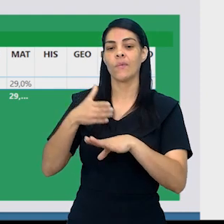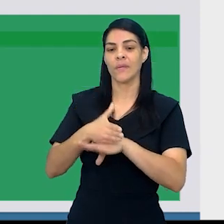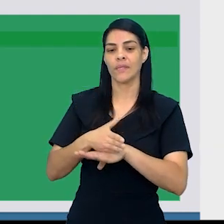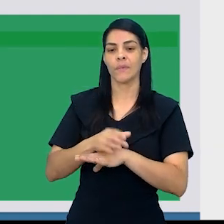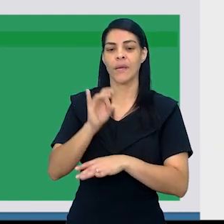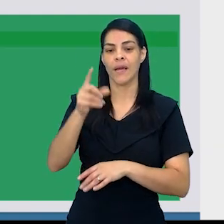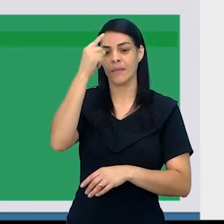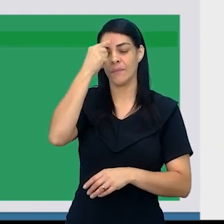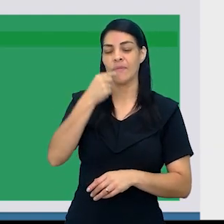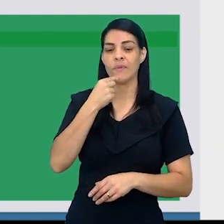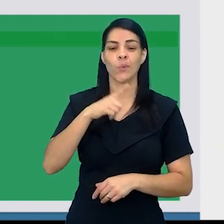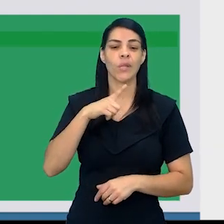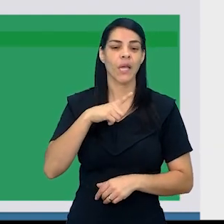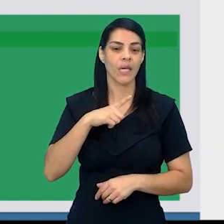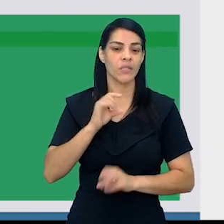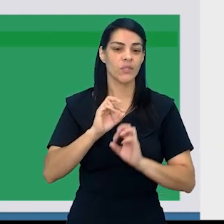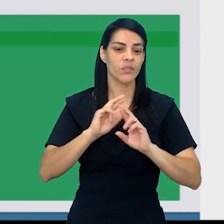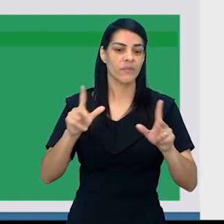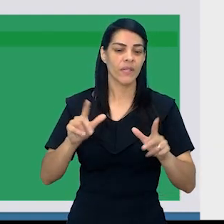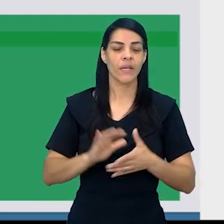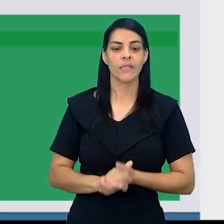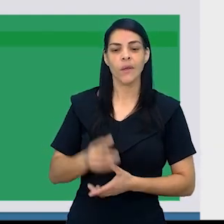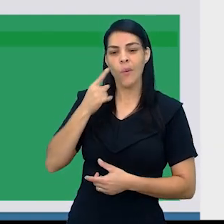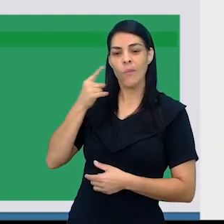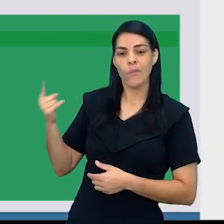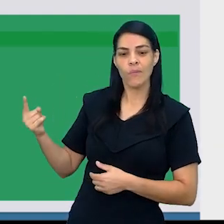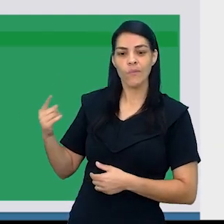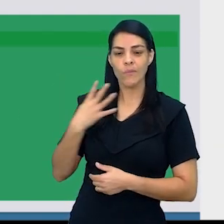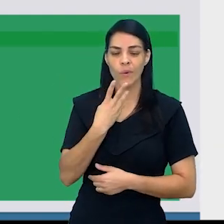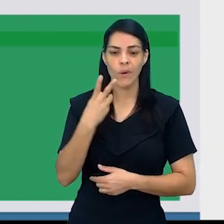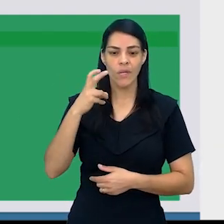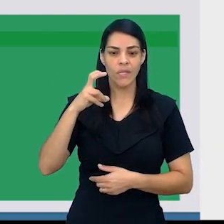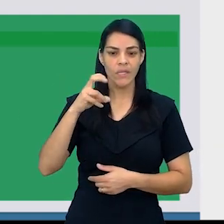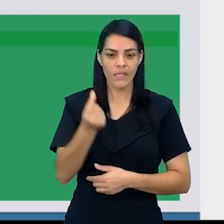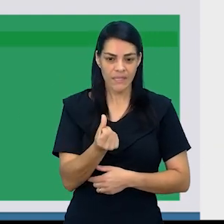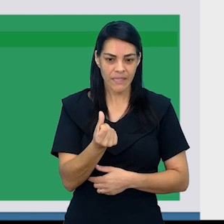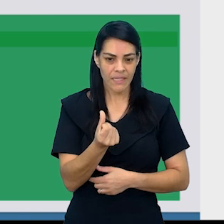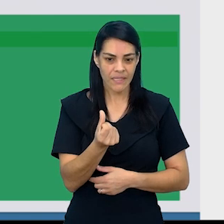nessa minha posição aparece aqui ó